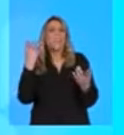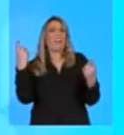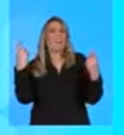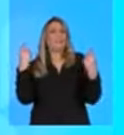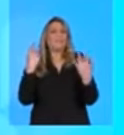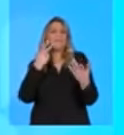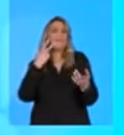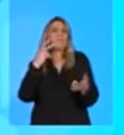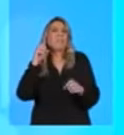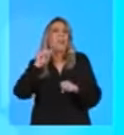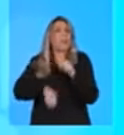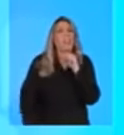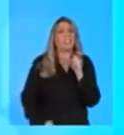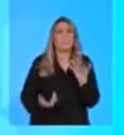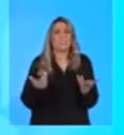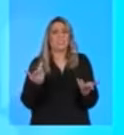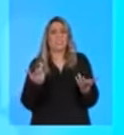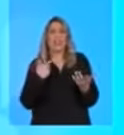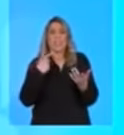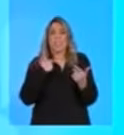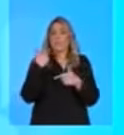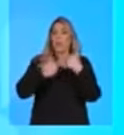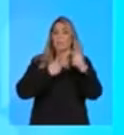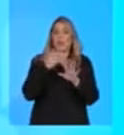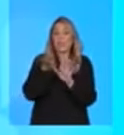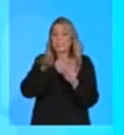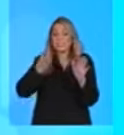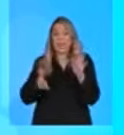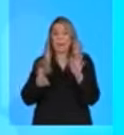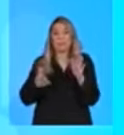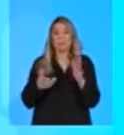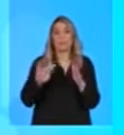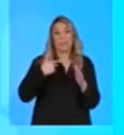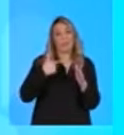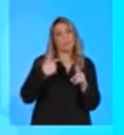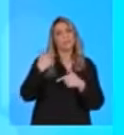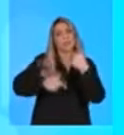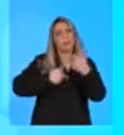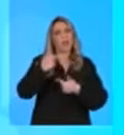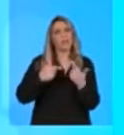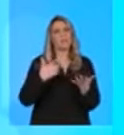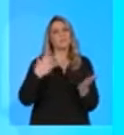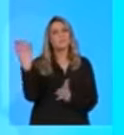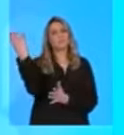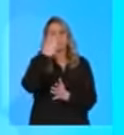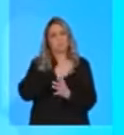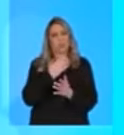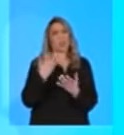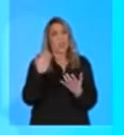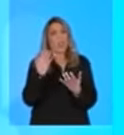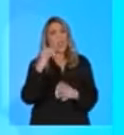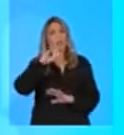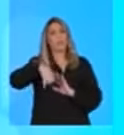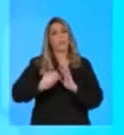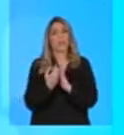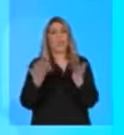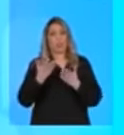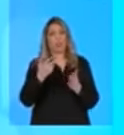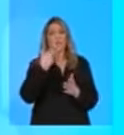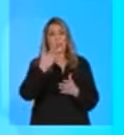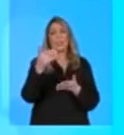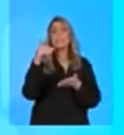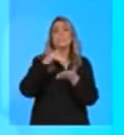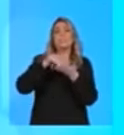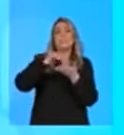né quer dizer eu não opero na extrema direita eu opero com seriedade mas queria aproveitar os meus 50 segundos dizer o seguinte eu vou criar a